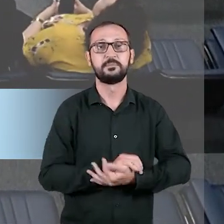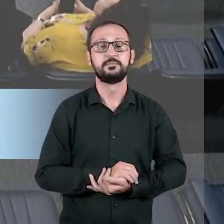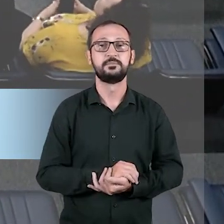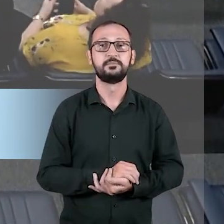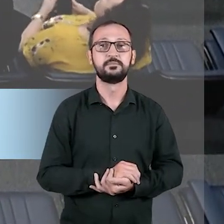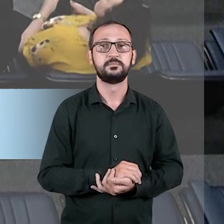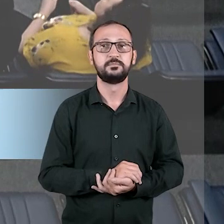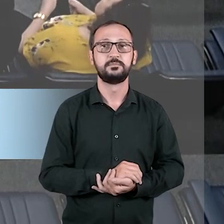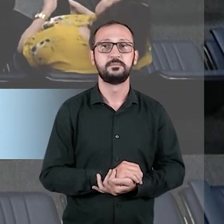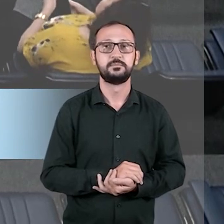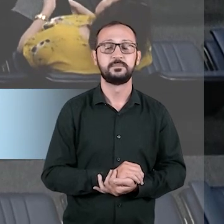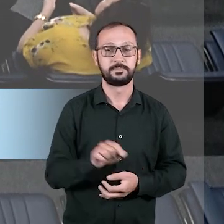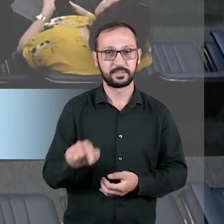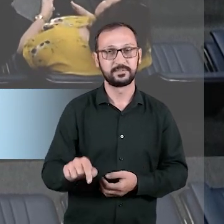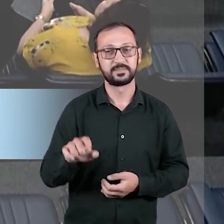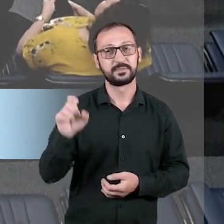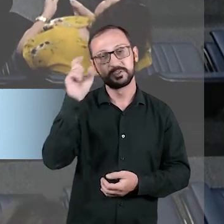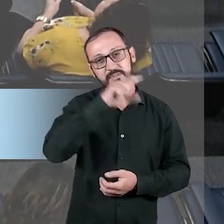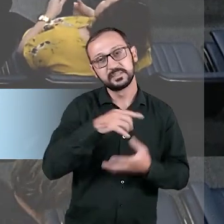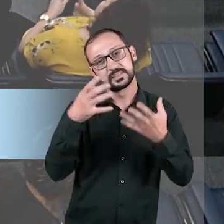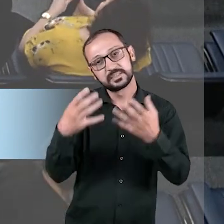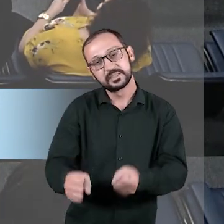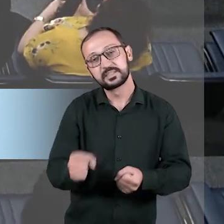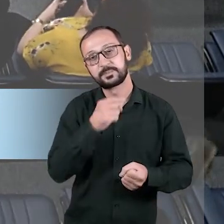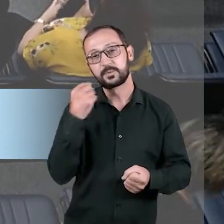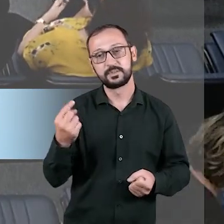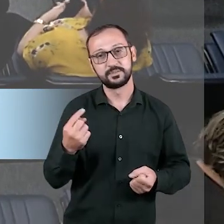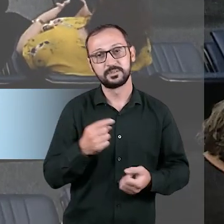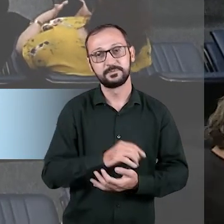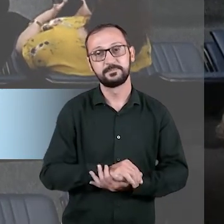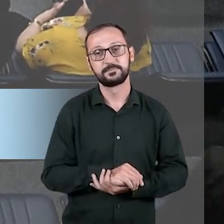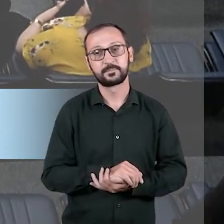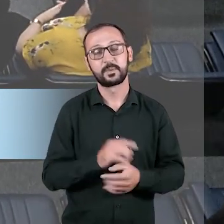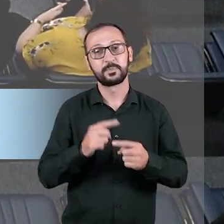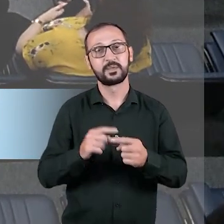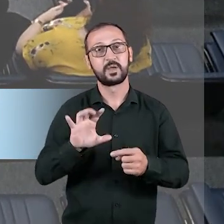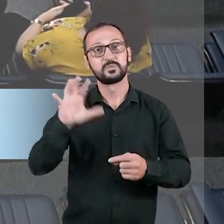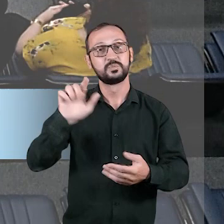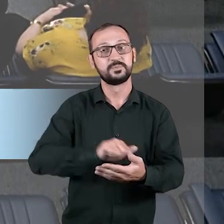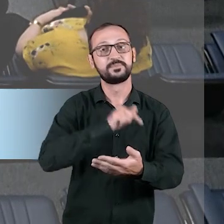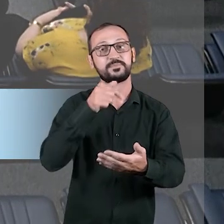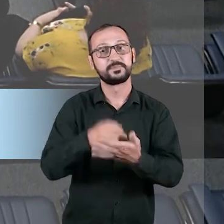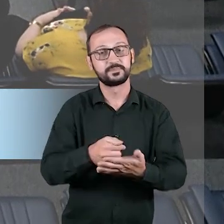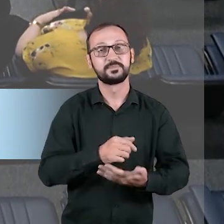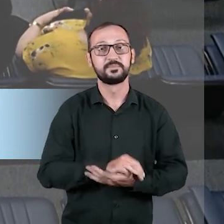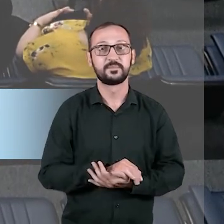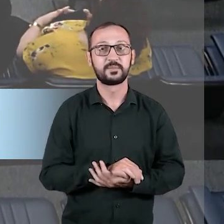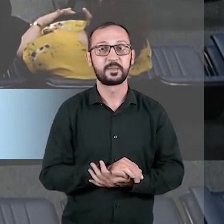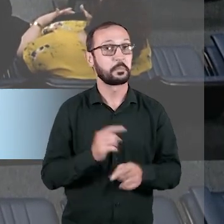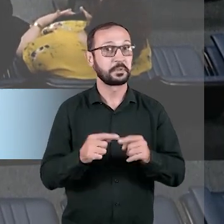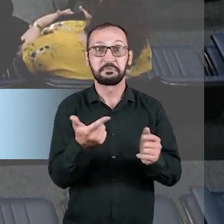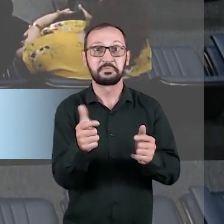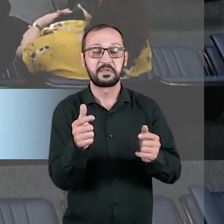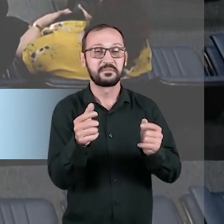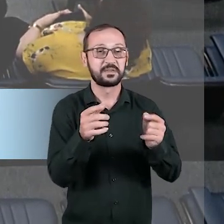seria um pouco mais difícil de aceitar essa morte? por ser de repente, né? Porque ele